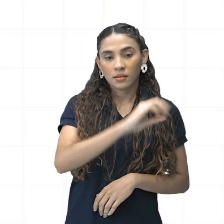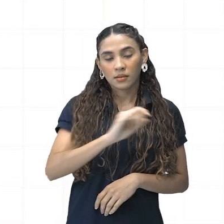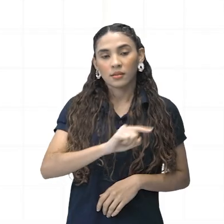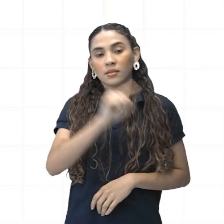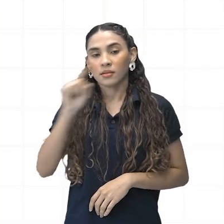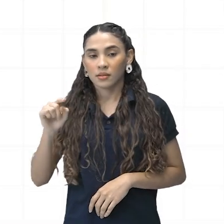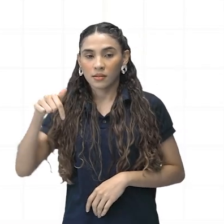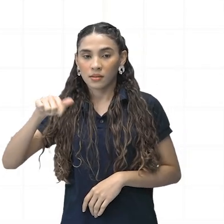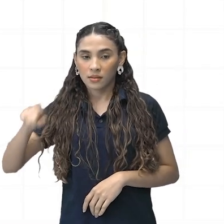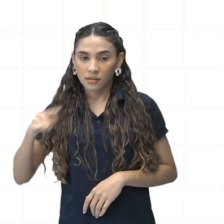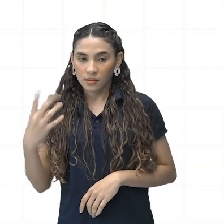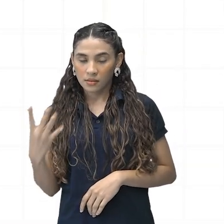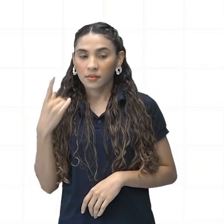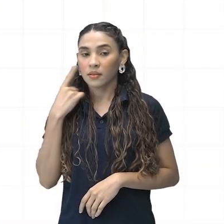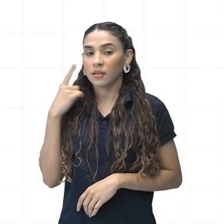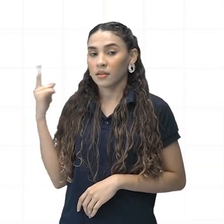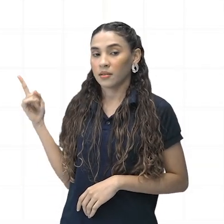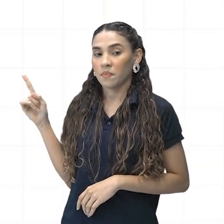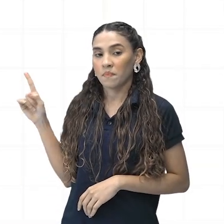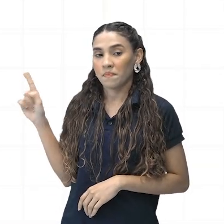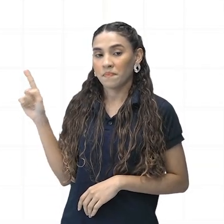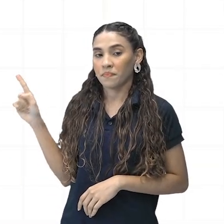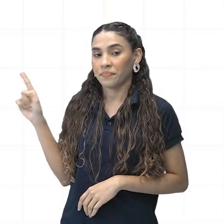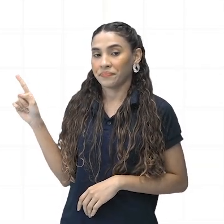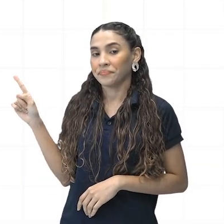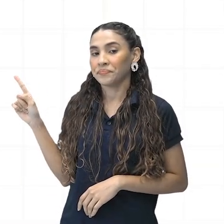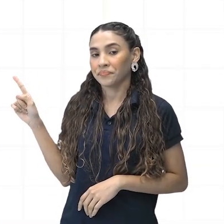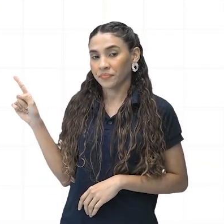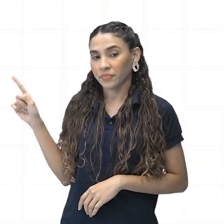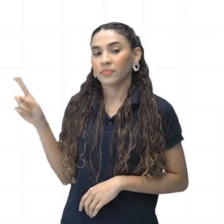a 7,4. E aqui nós